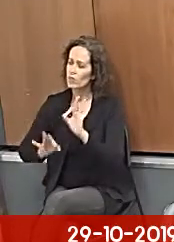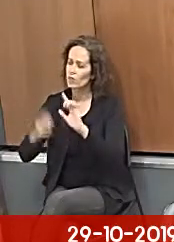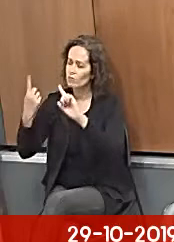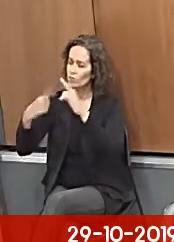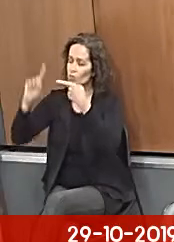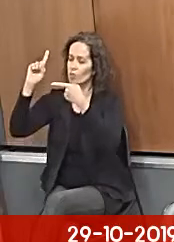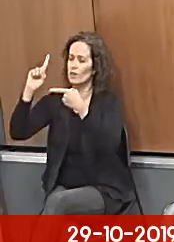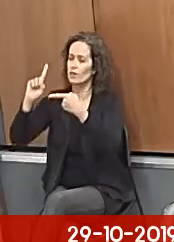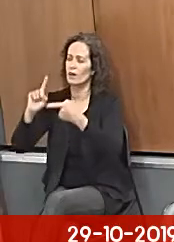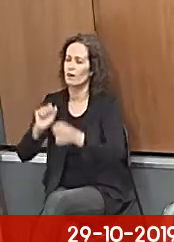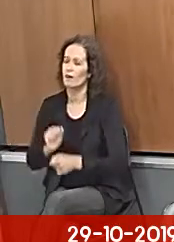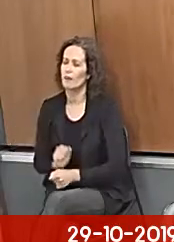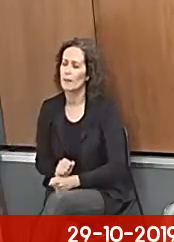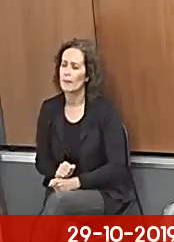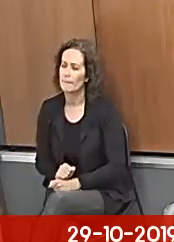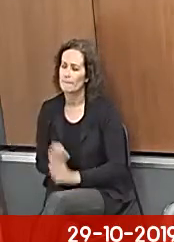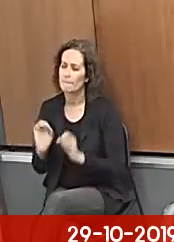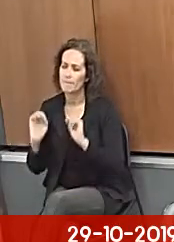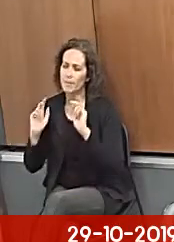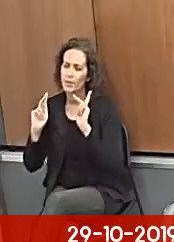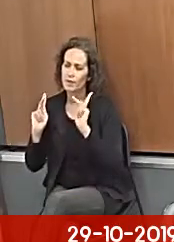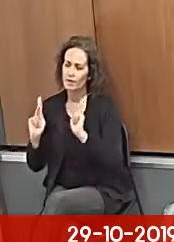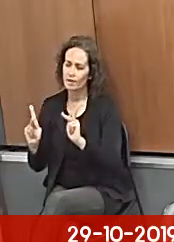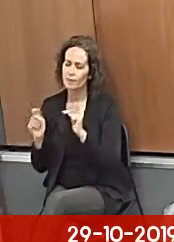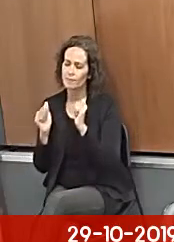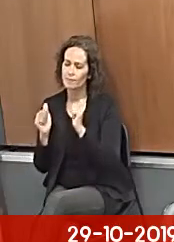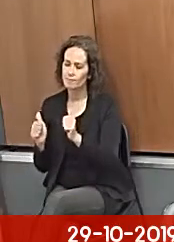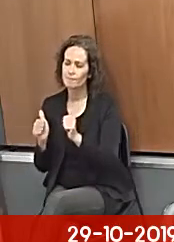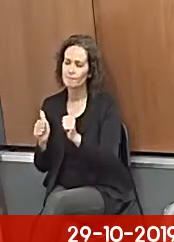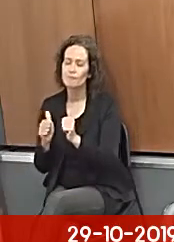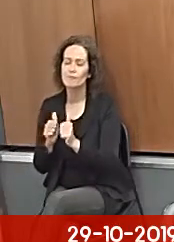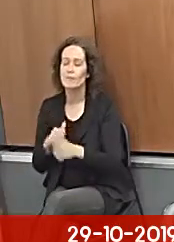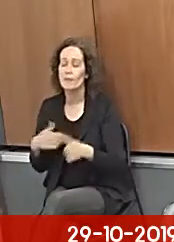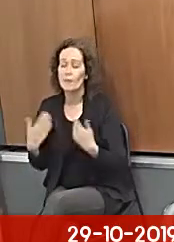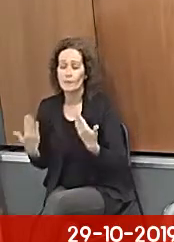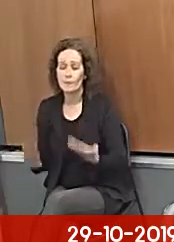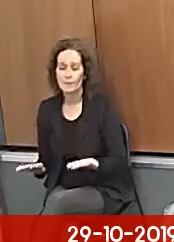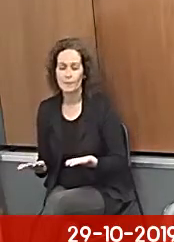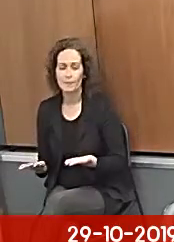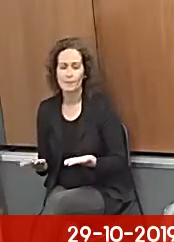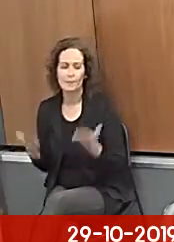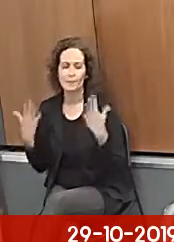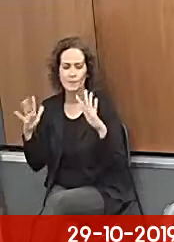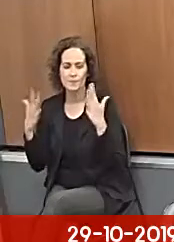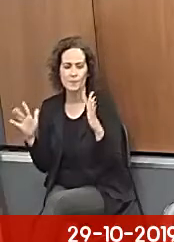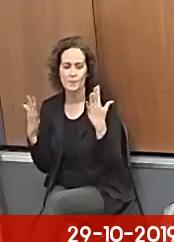Escolares. Pode fechar, Ângela? Ô, pessoal, então é o que...